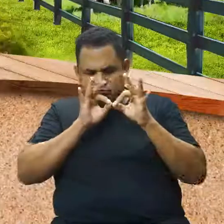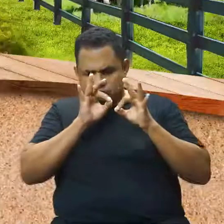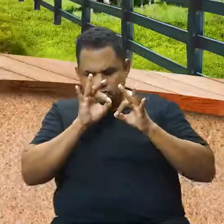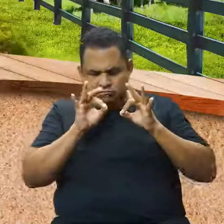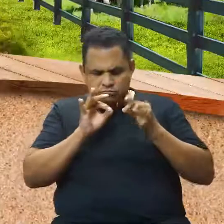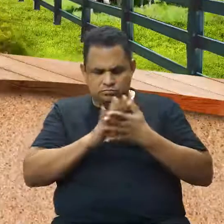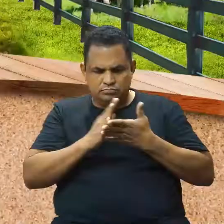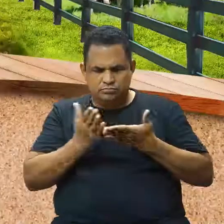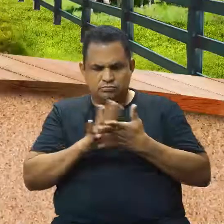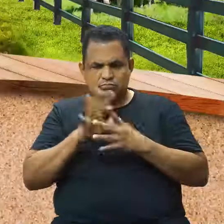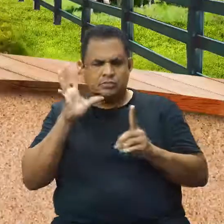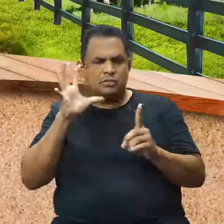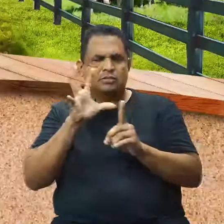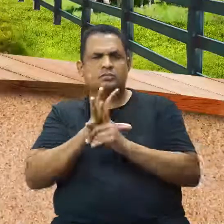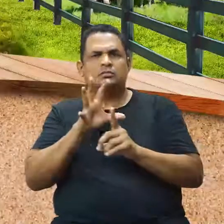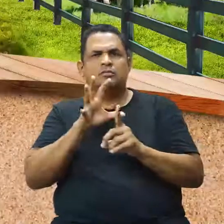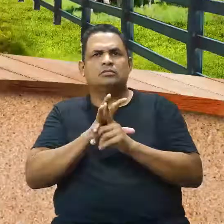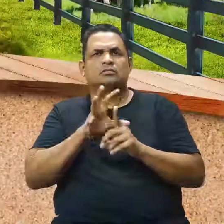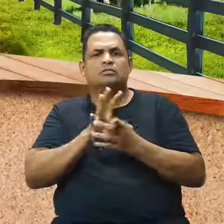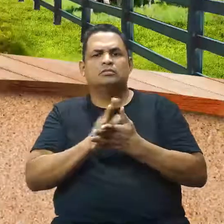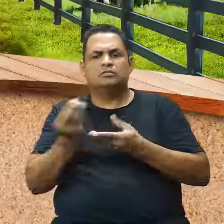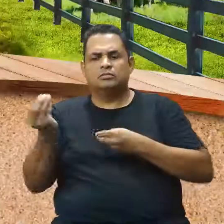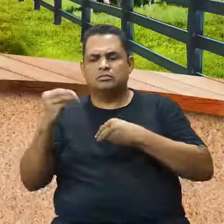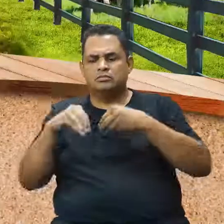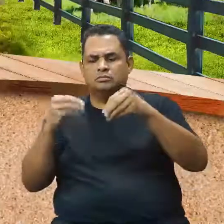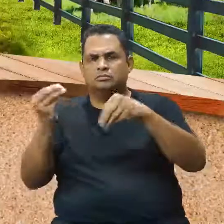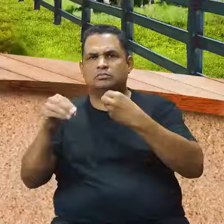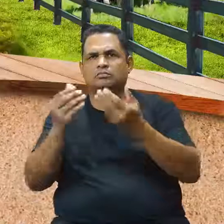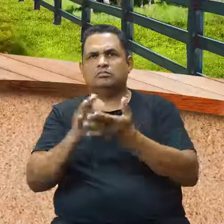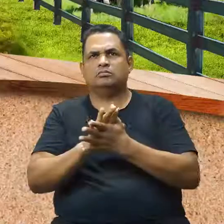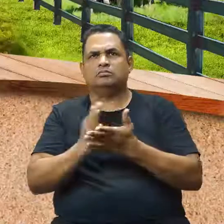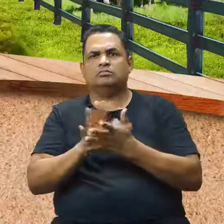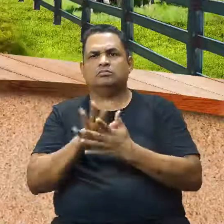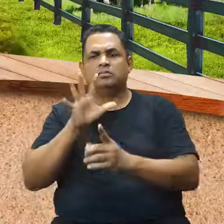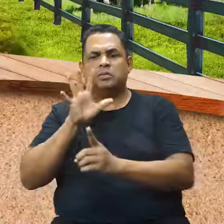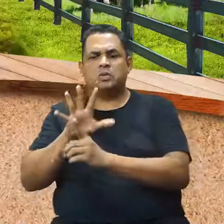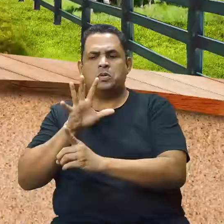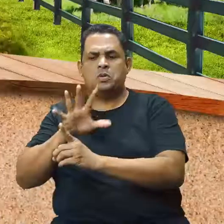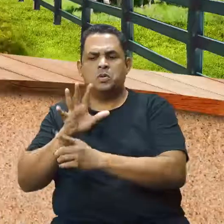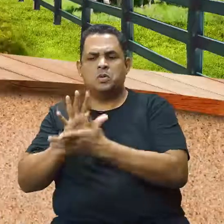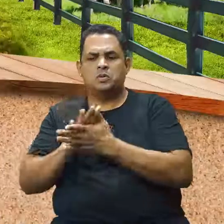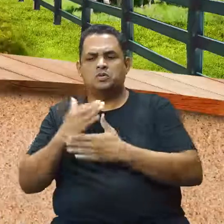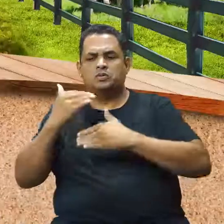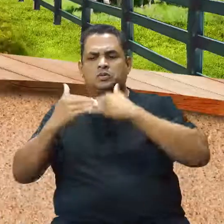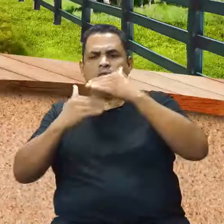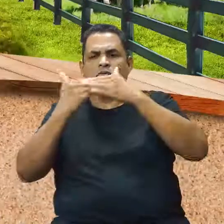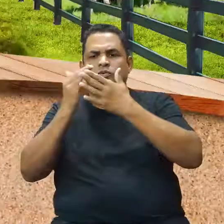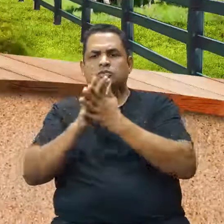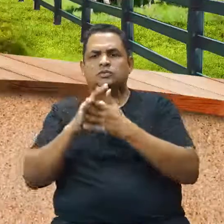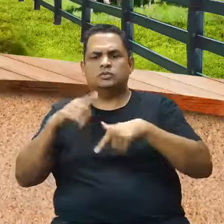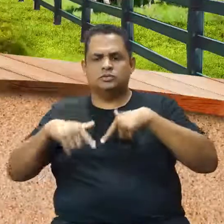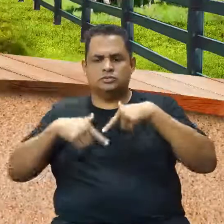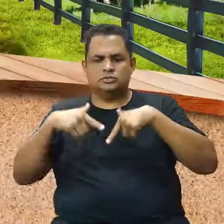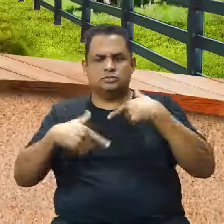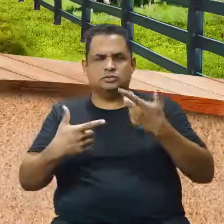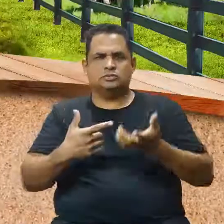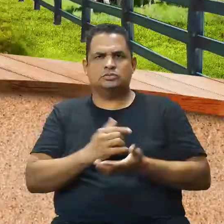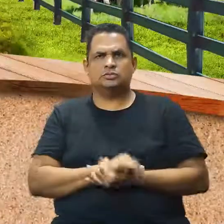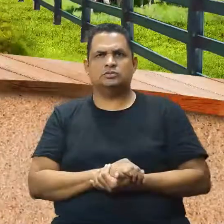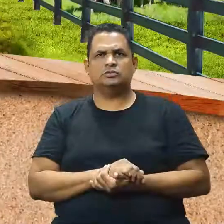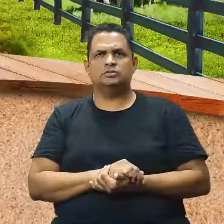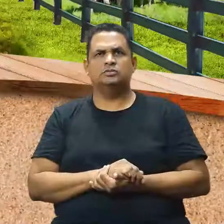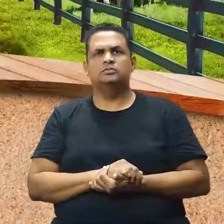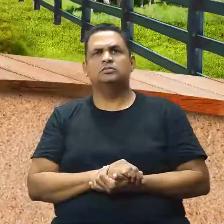micro-organismos que atacam a cultivar, interferindo no seu processo de produção.